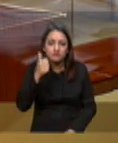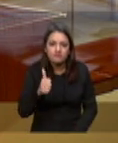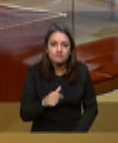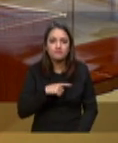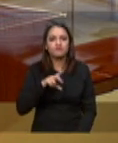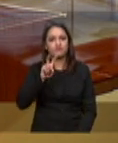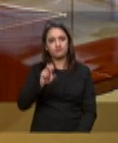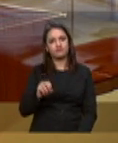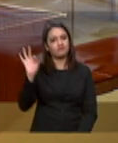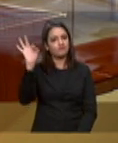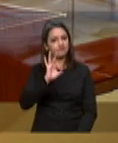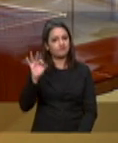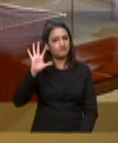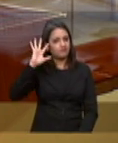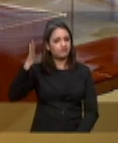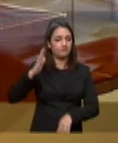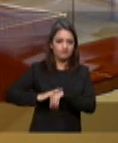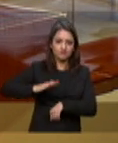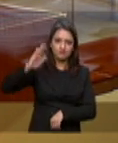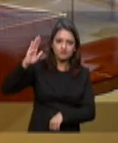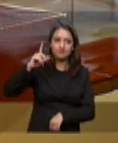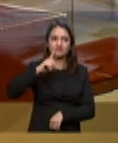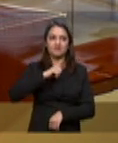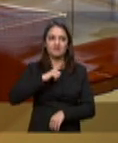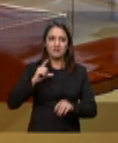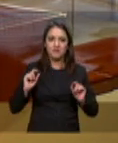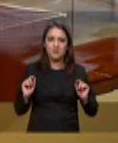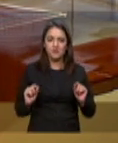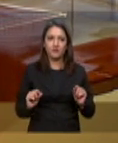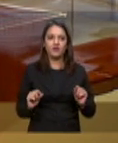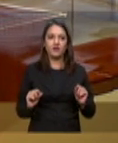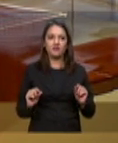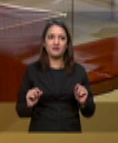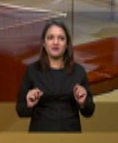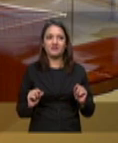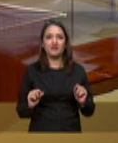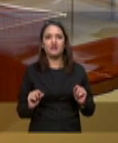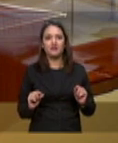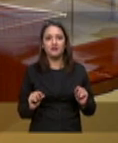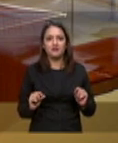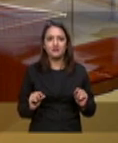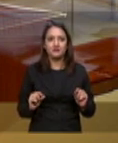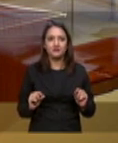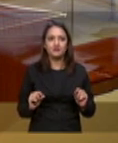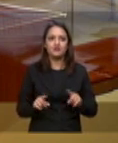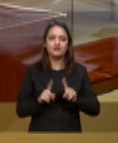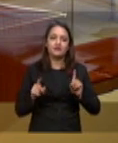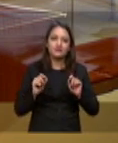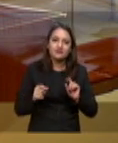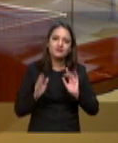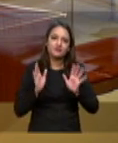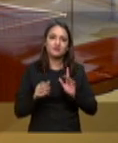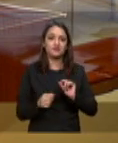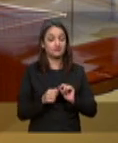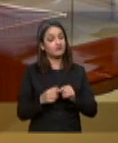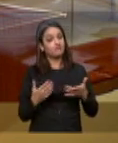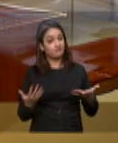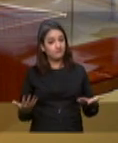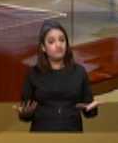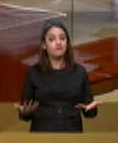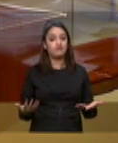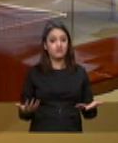50% das decisões foram reformadas e as multas qualificadas foram anuladas. Isso sem